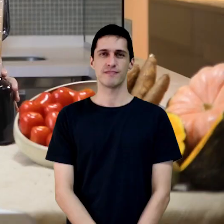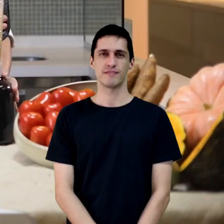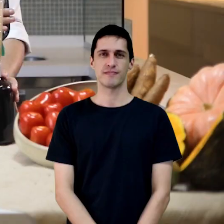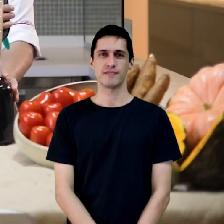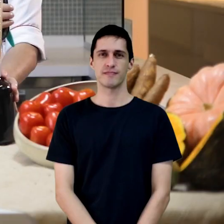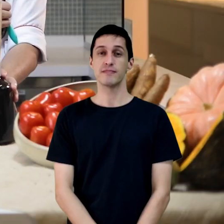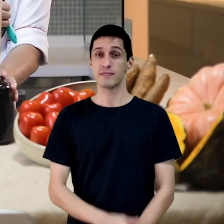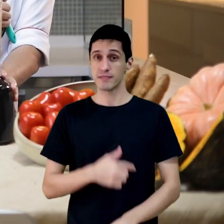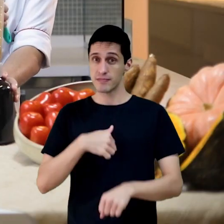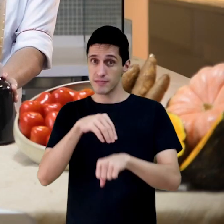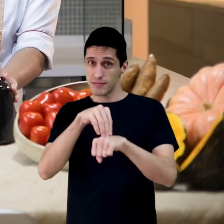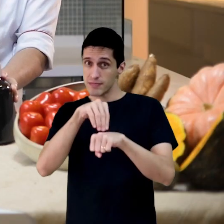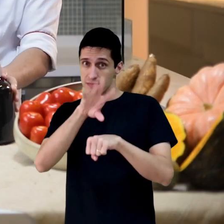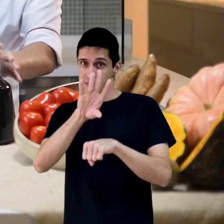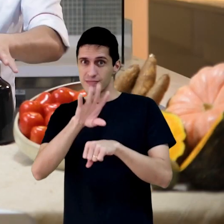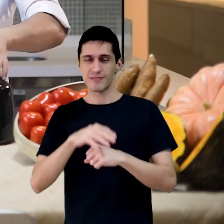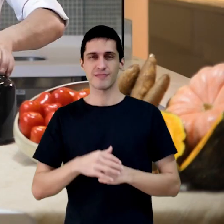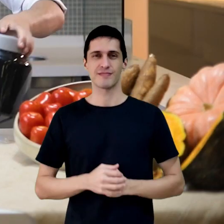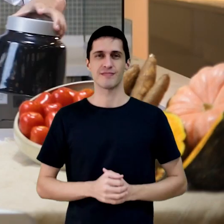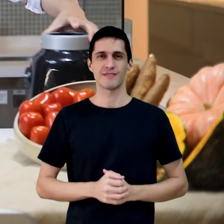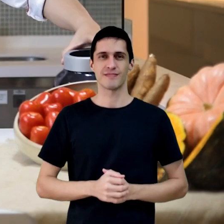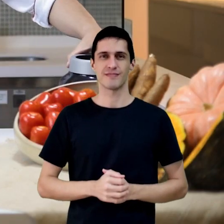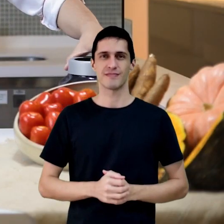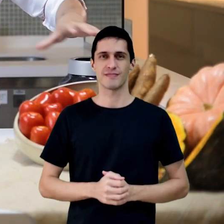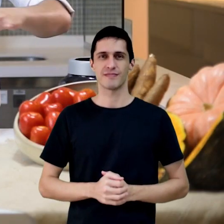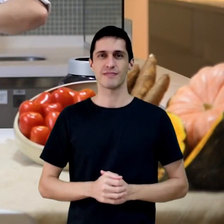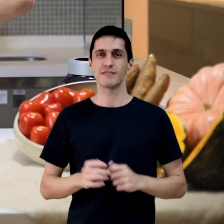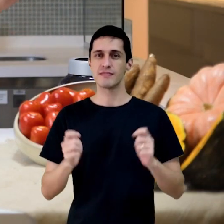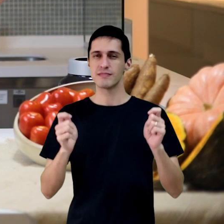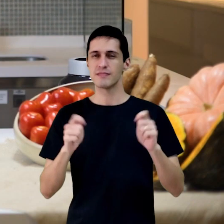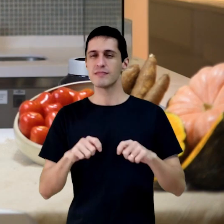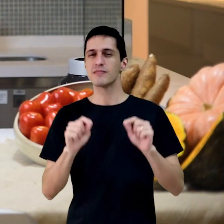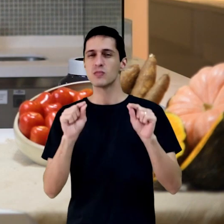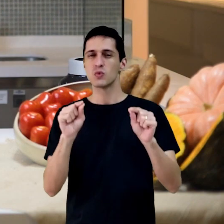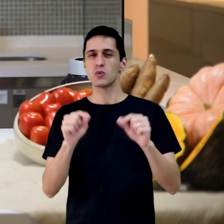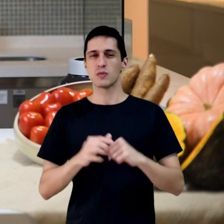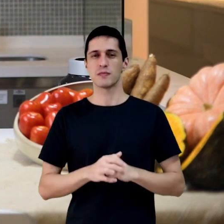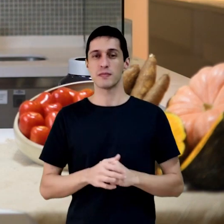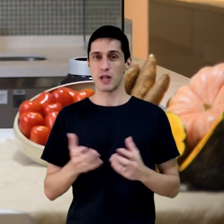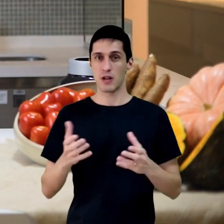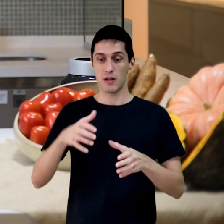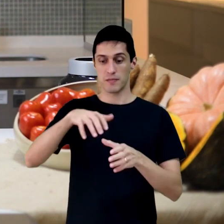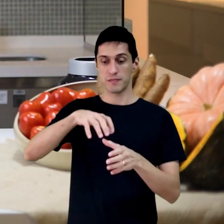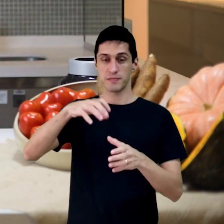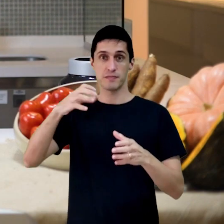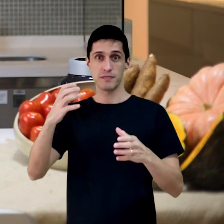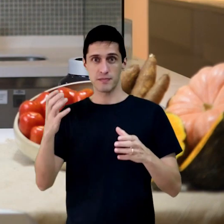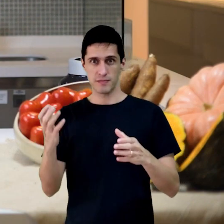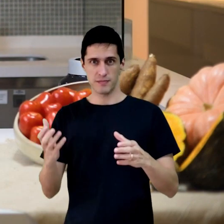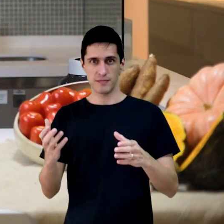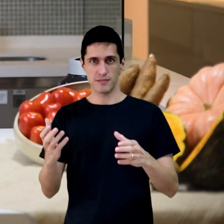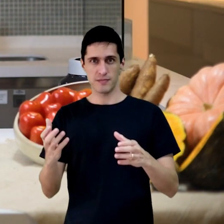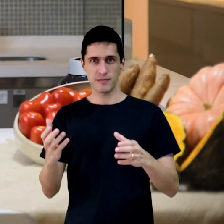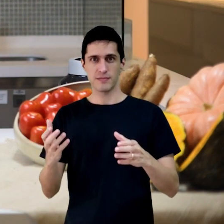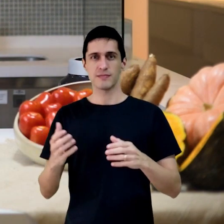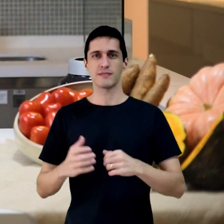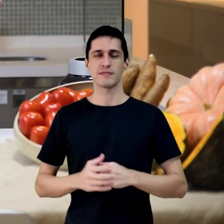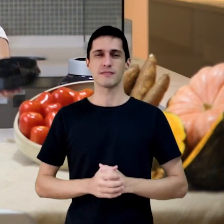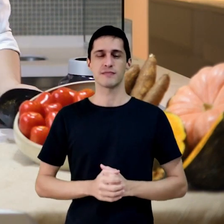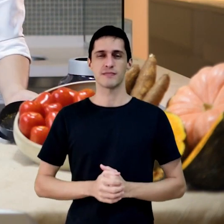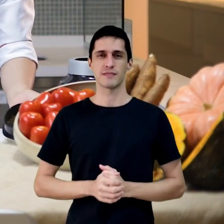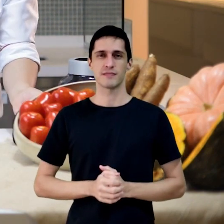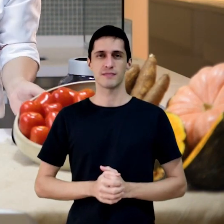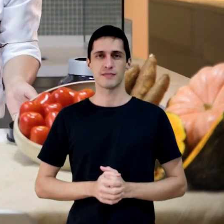Aqui eu vou passar uma dica para vocês, vocês vão fazer isso aqui, ó. Vão abrir aqui agora o liquidificador.